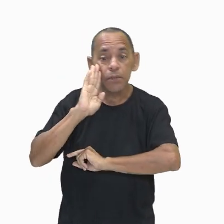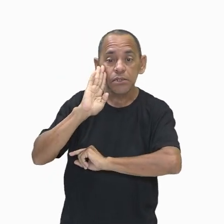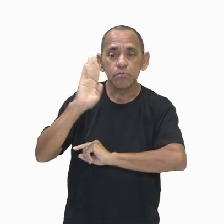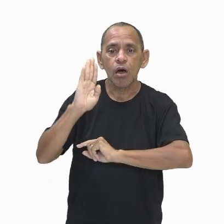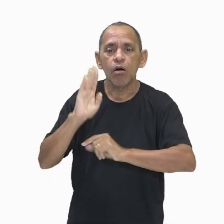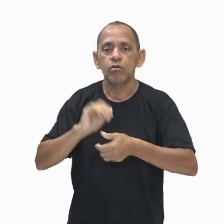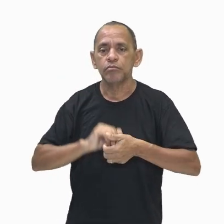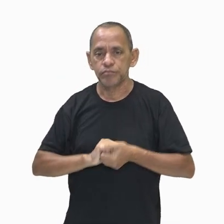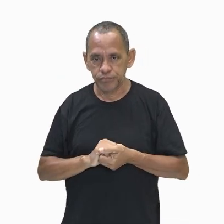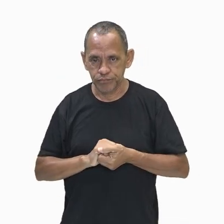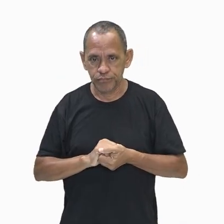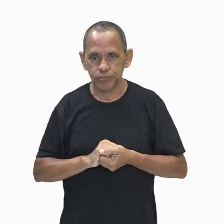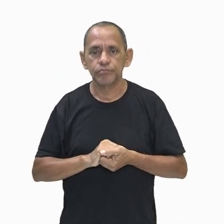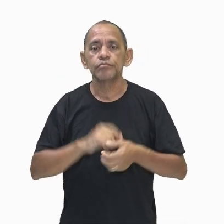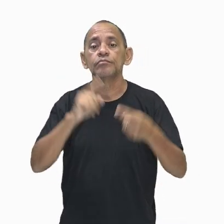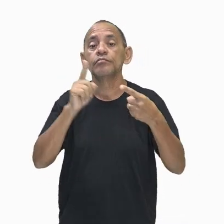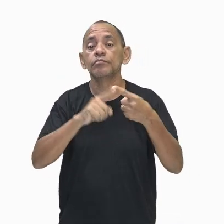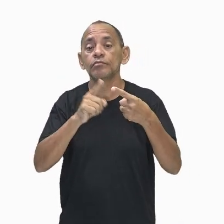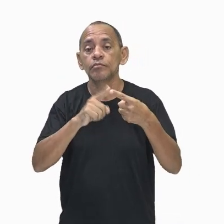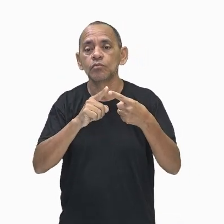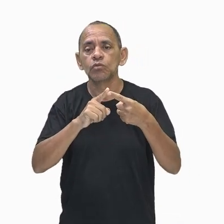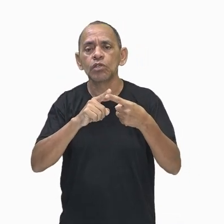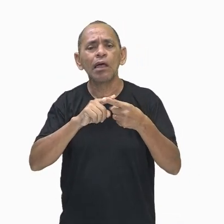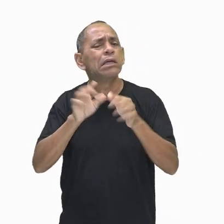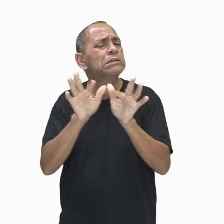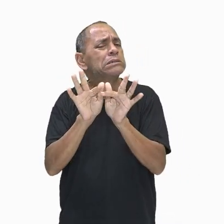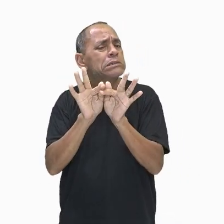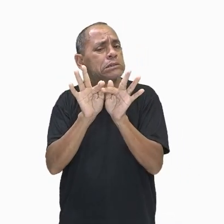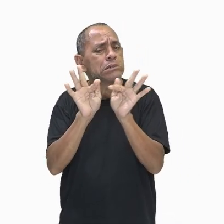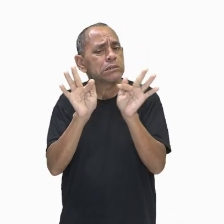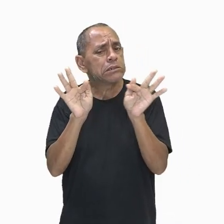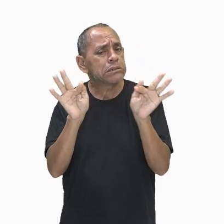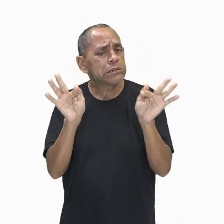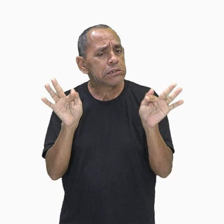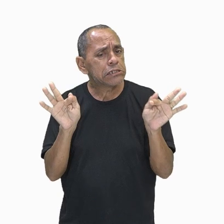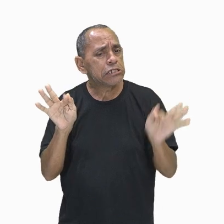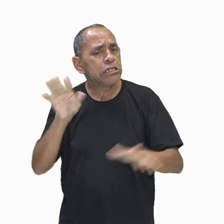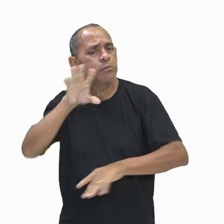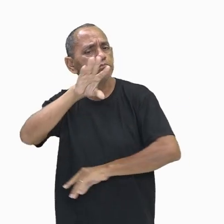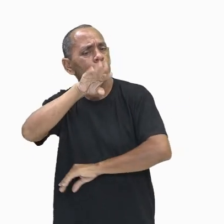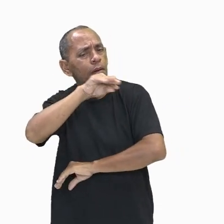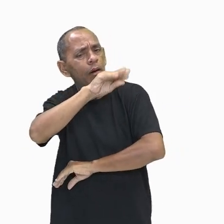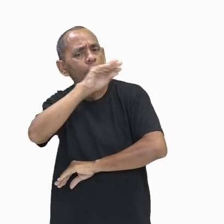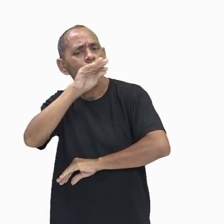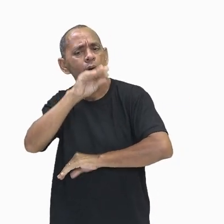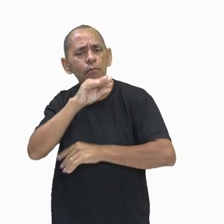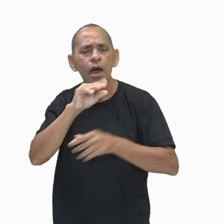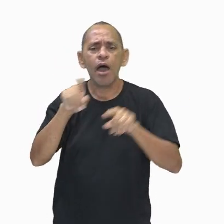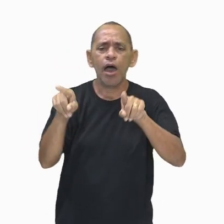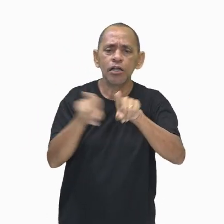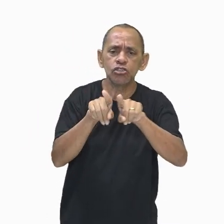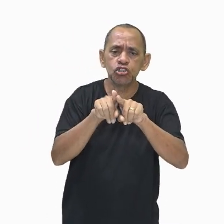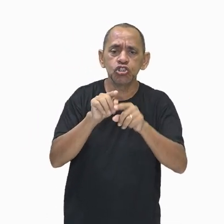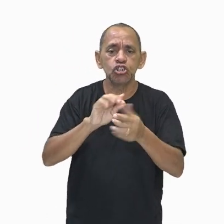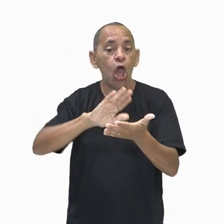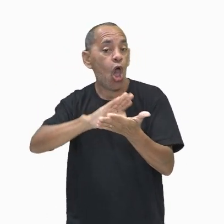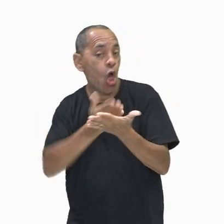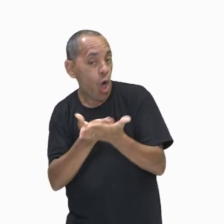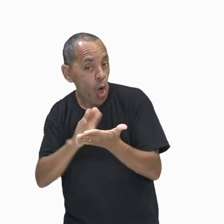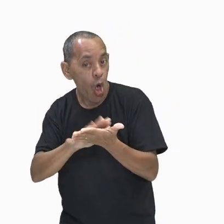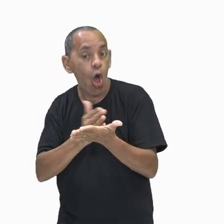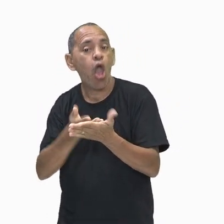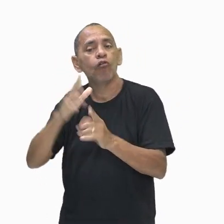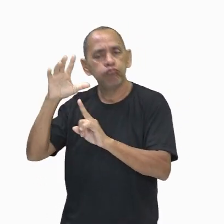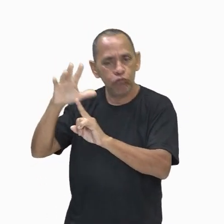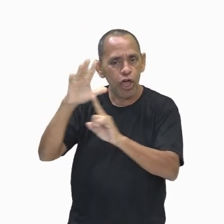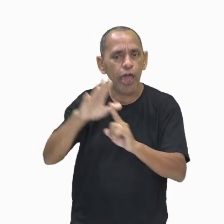característica da Bossa Nova era a simplicidade. Com uma releitura do samba tradicional, a Bossa Nova